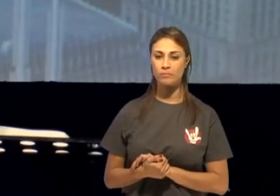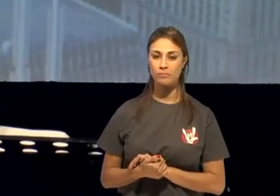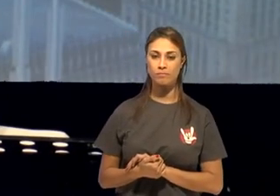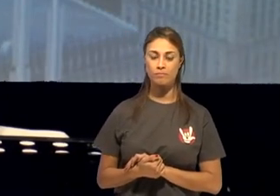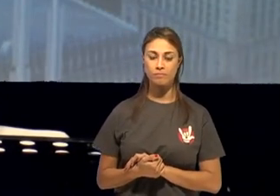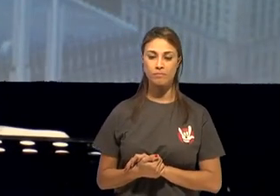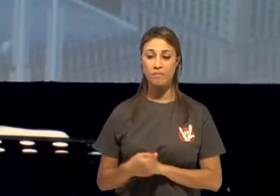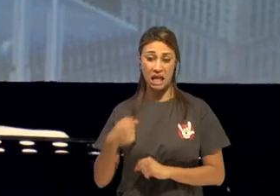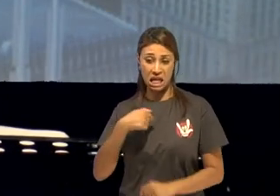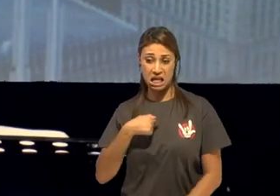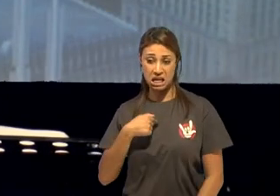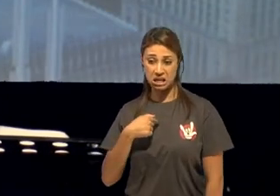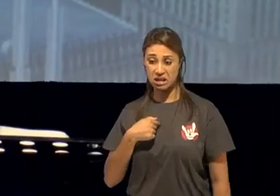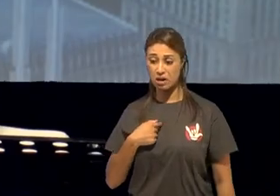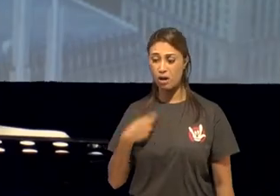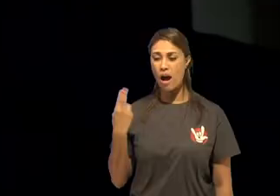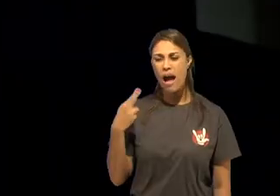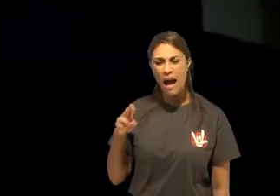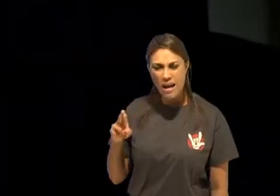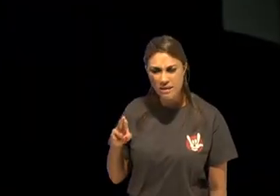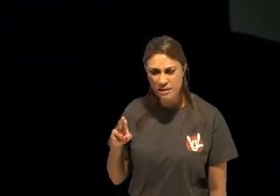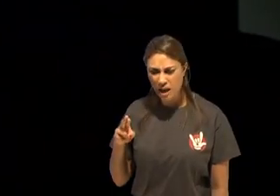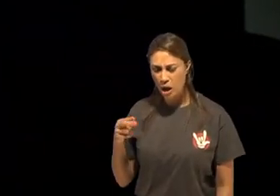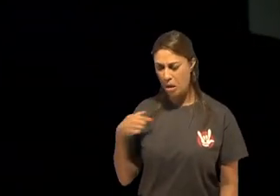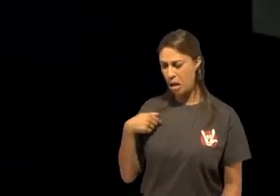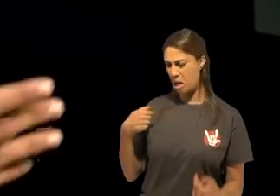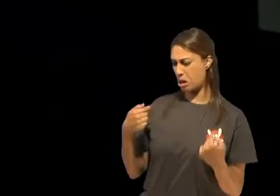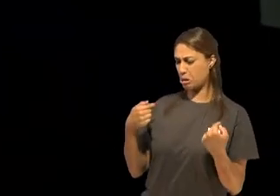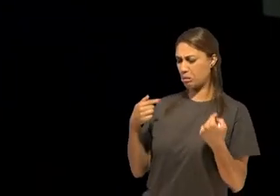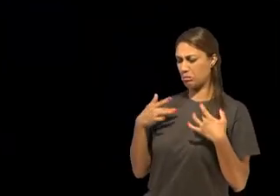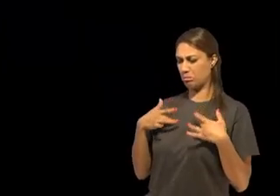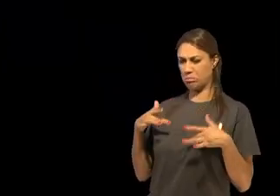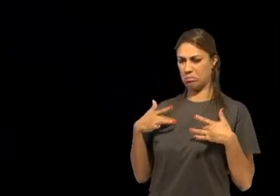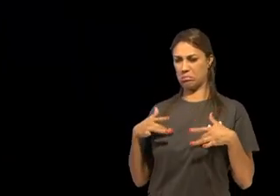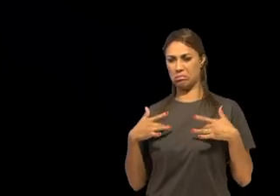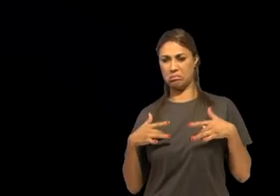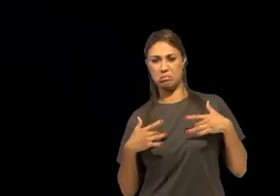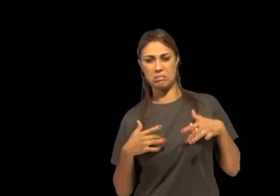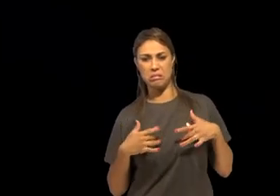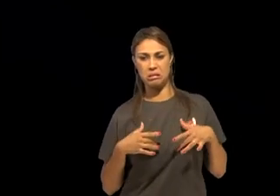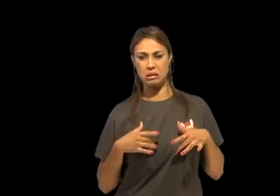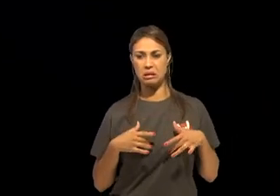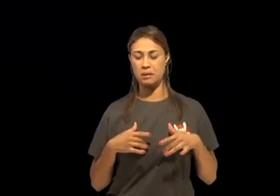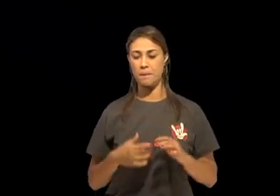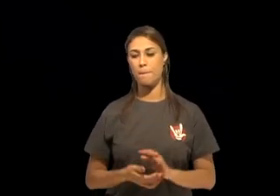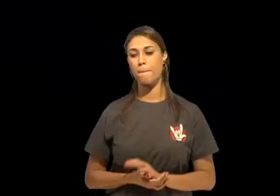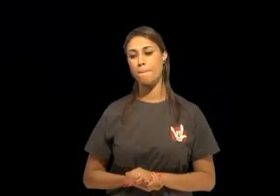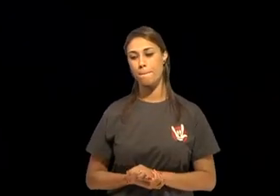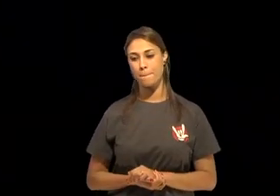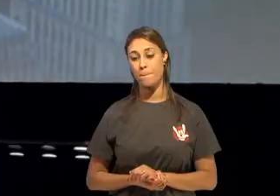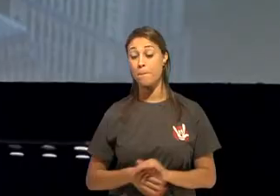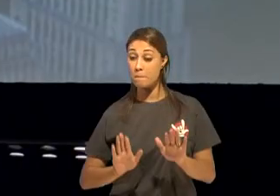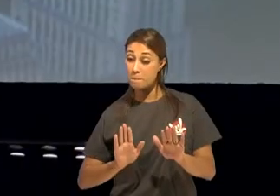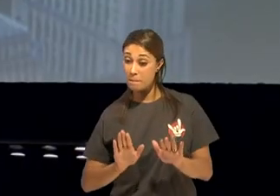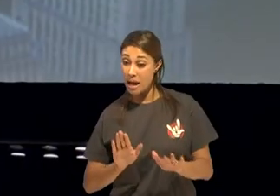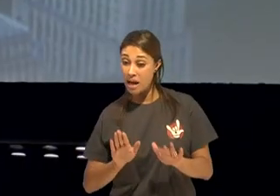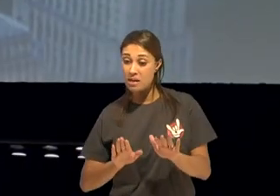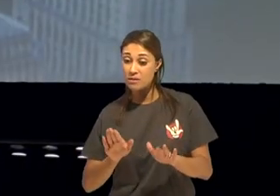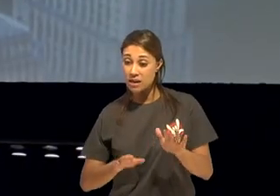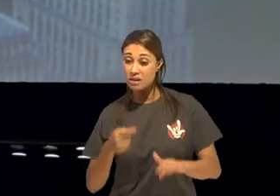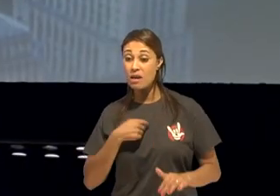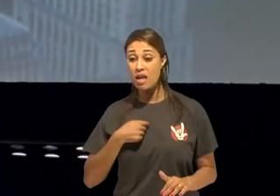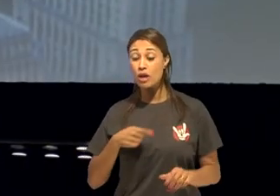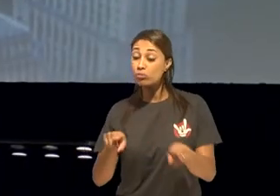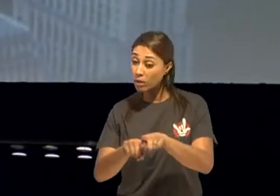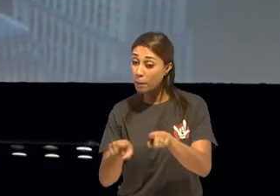vítima. Mas eu sou tão miserável que às vezes eu consigo me enxergar como vítima, você acredita?